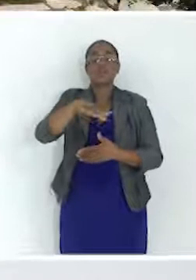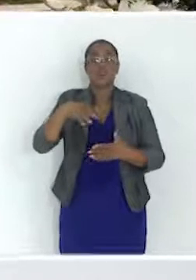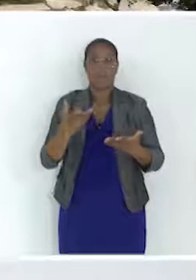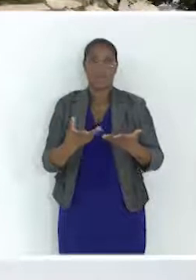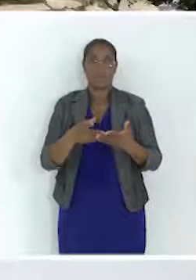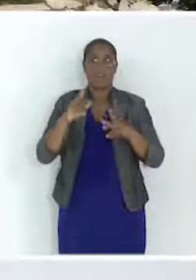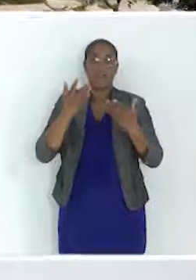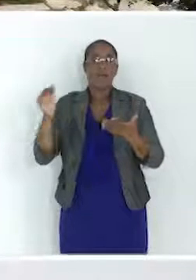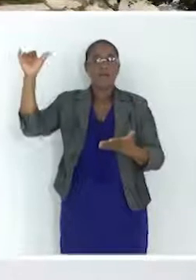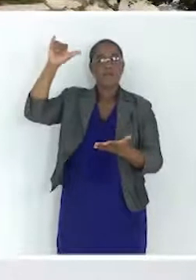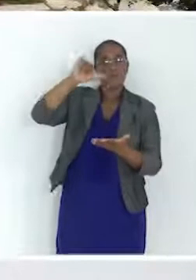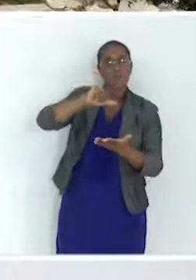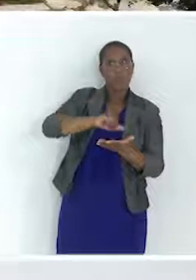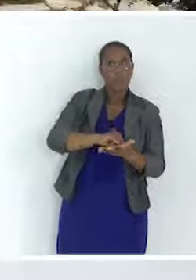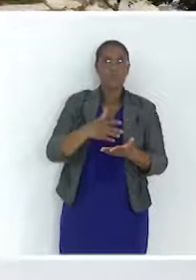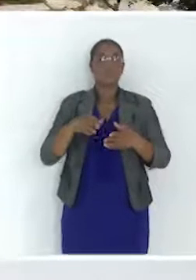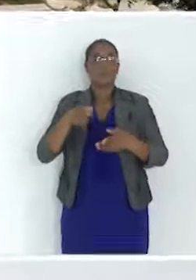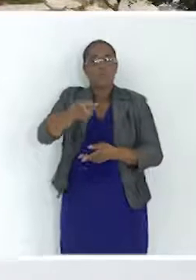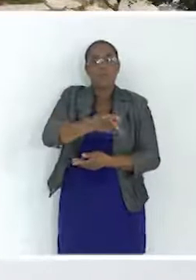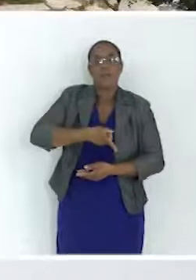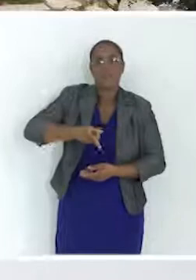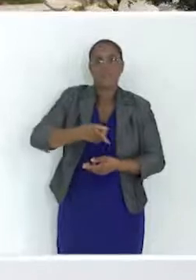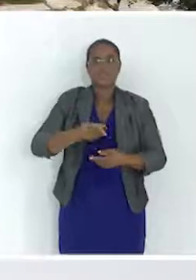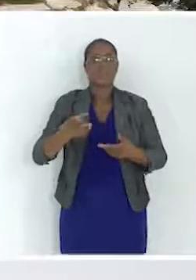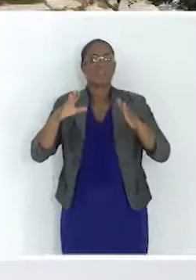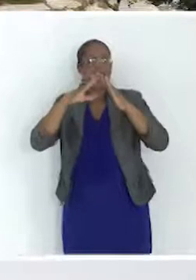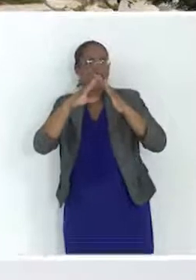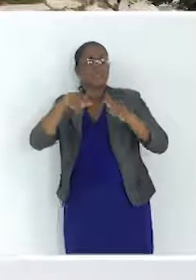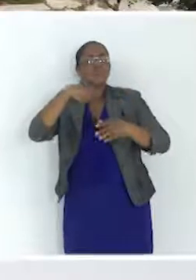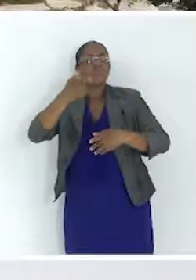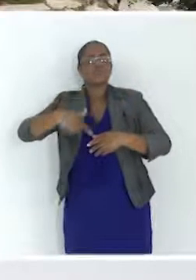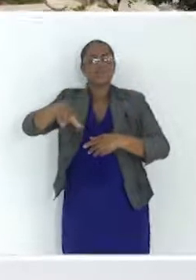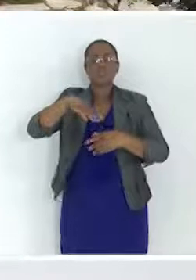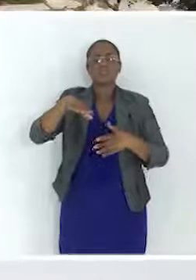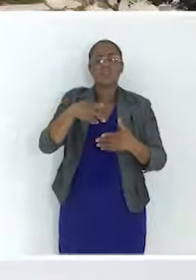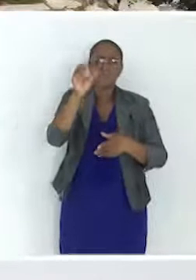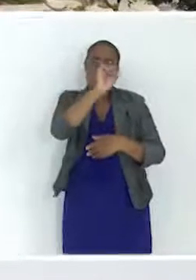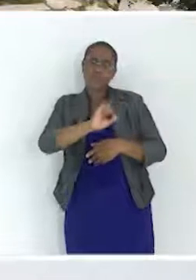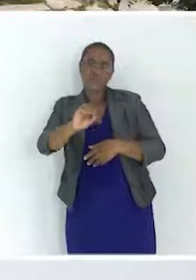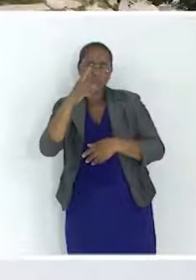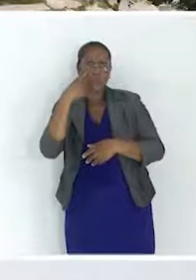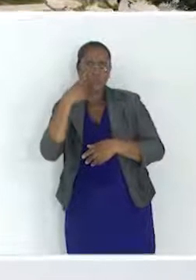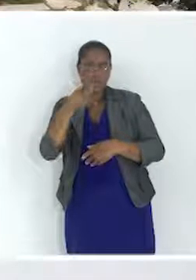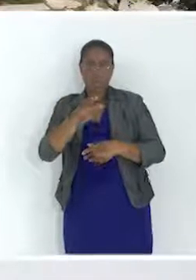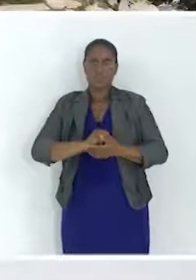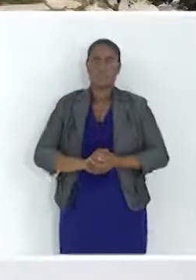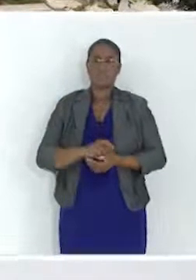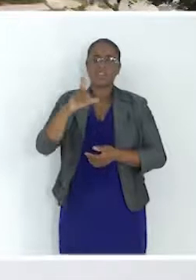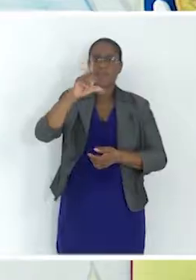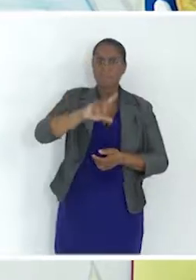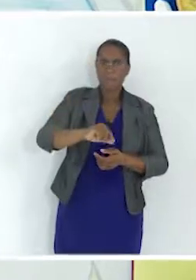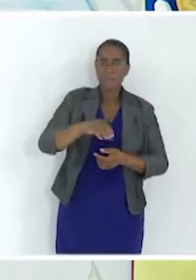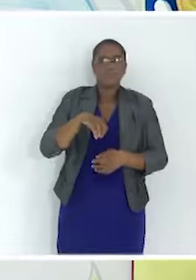praça, casa e outros lugares que vocês conhecem. Também aos sentimentos, prestem muita atenção